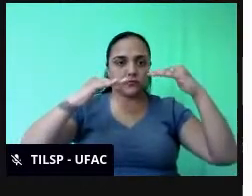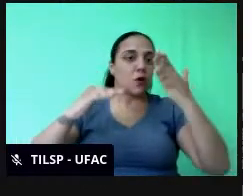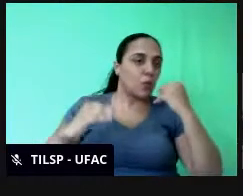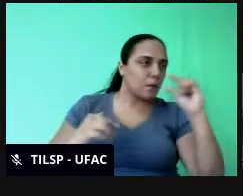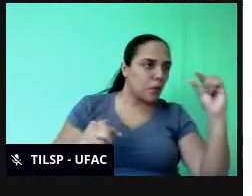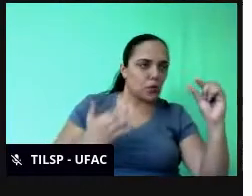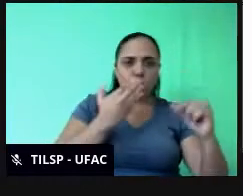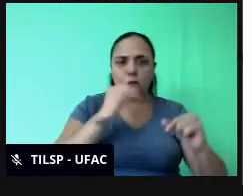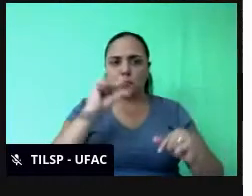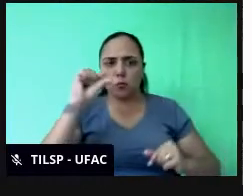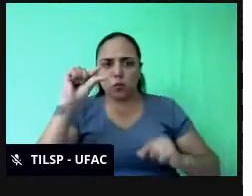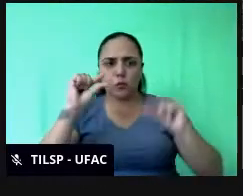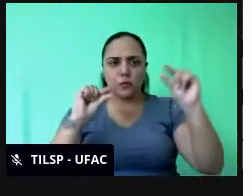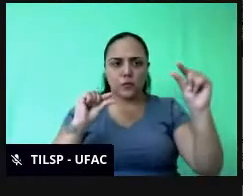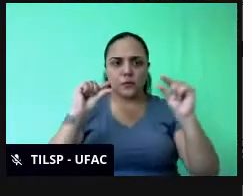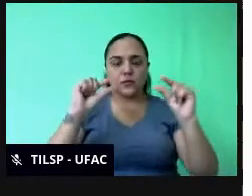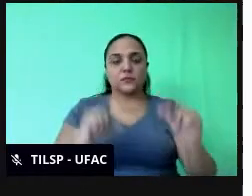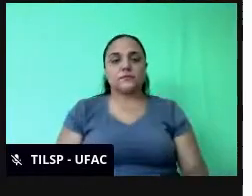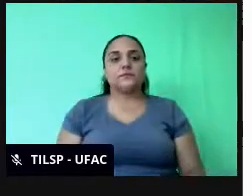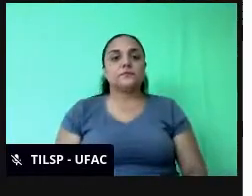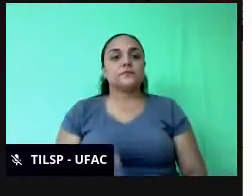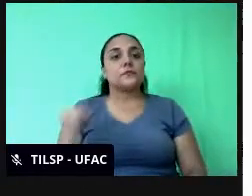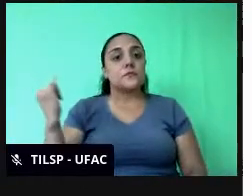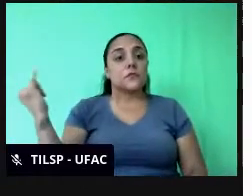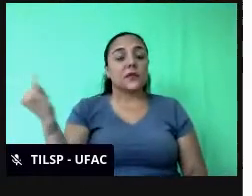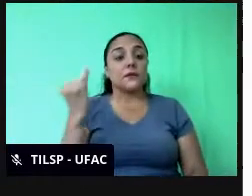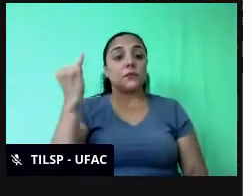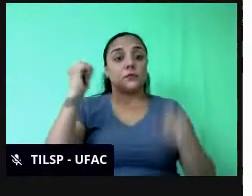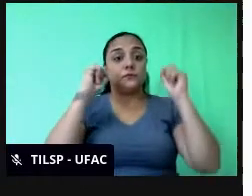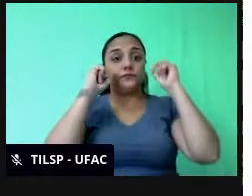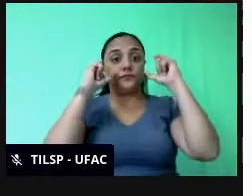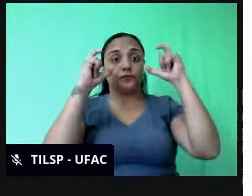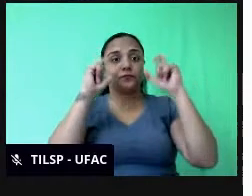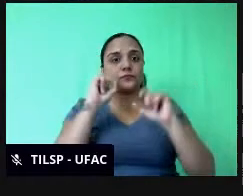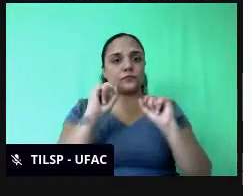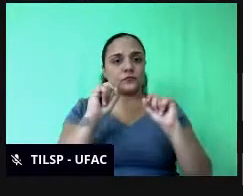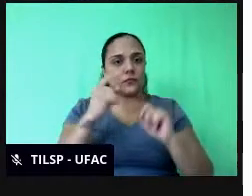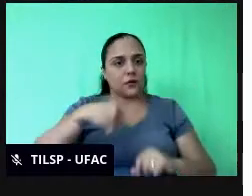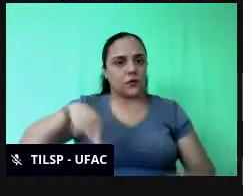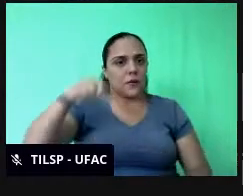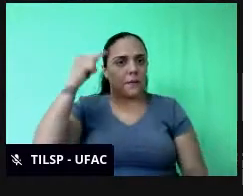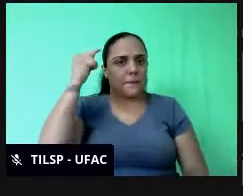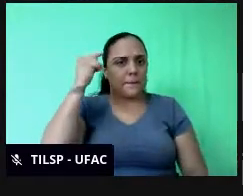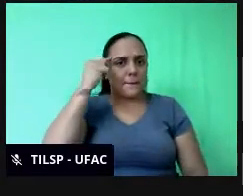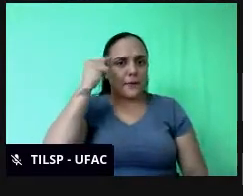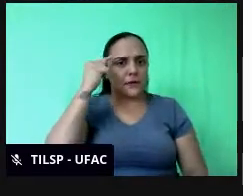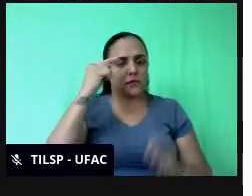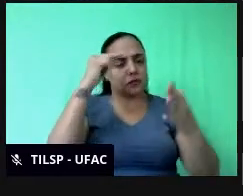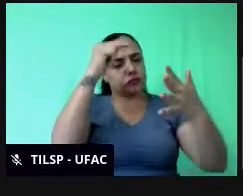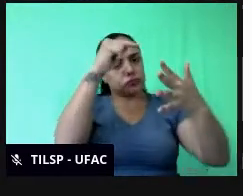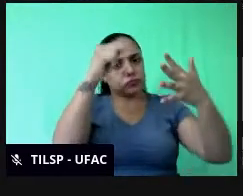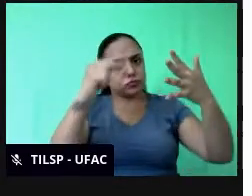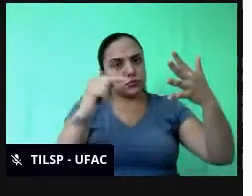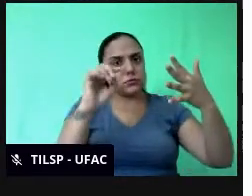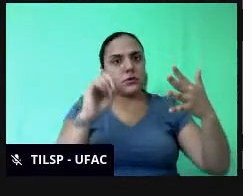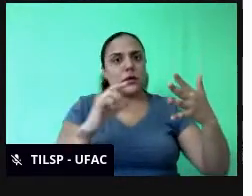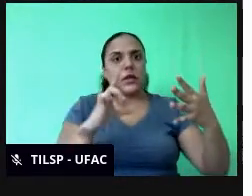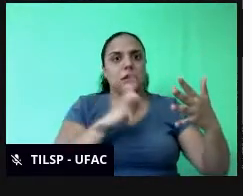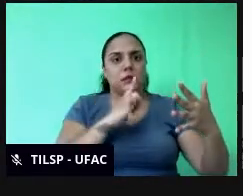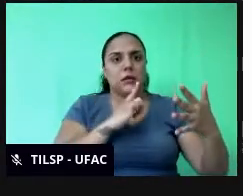refinados. Então, para isso, é importante recapitular que, pensando em ácidos graxos essenciais, temos o ômega